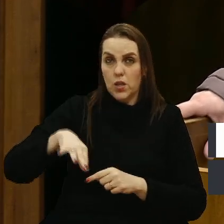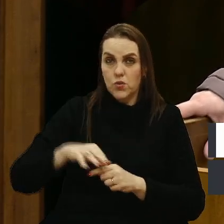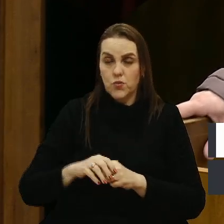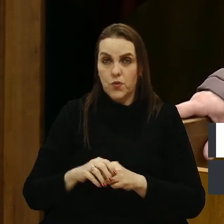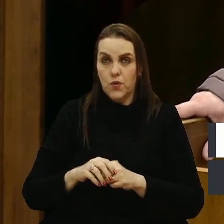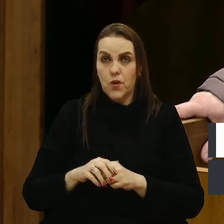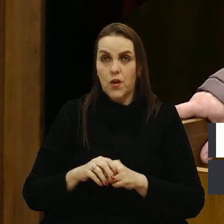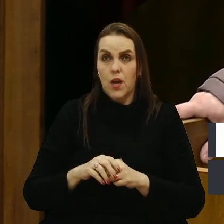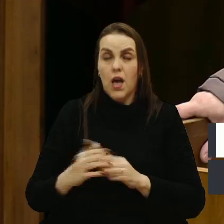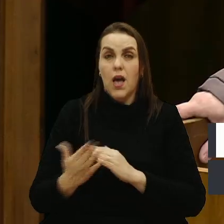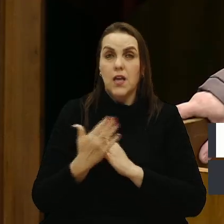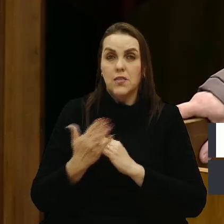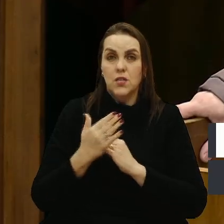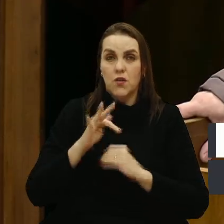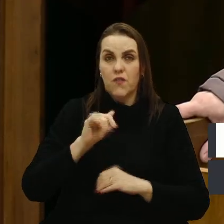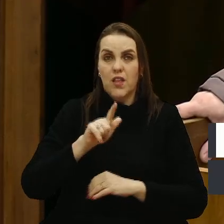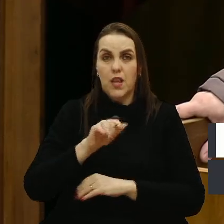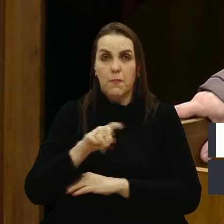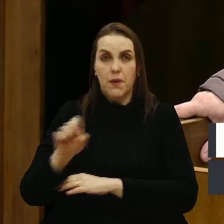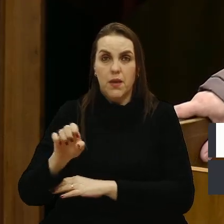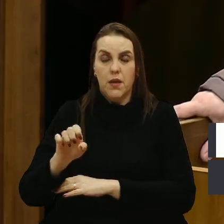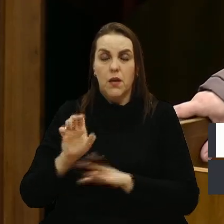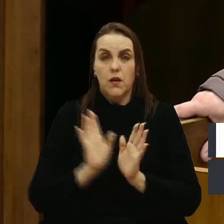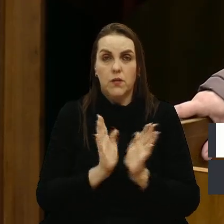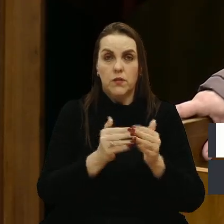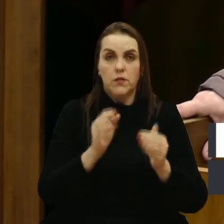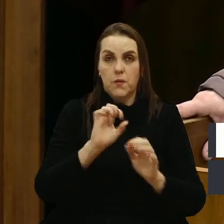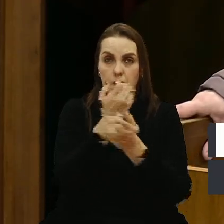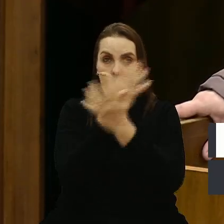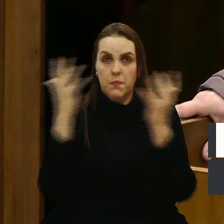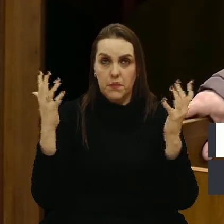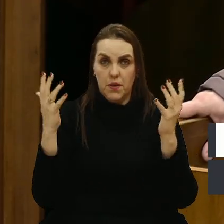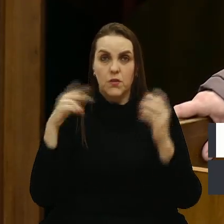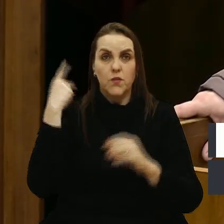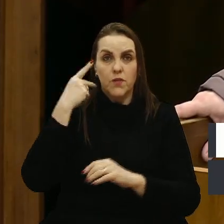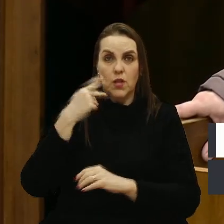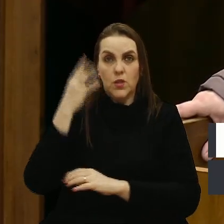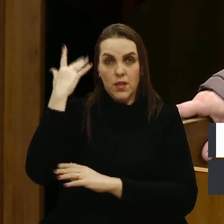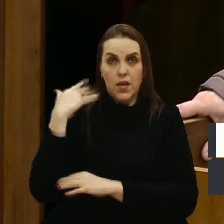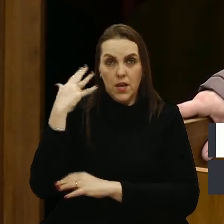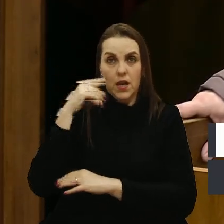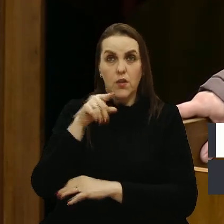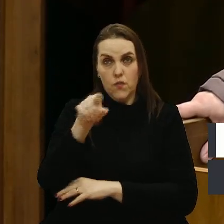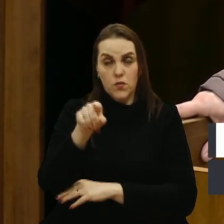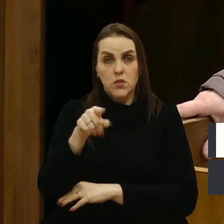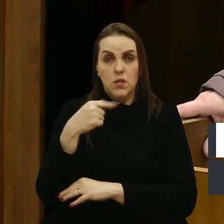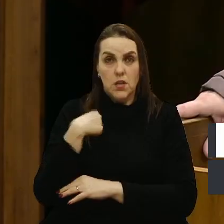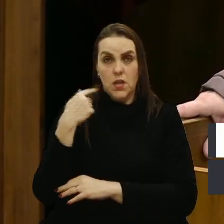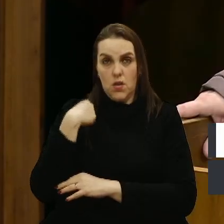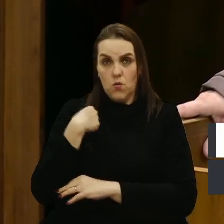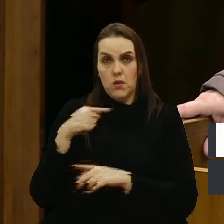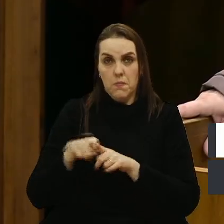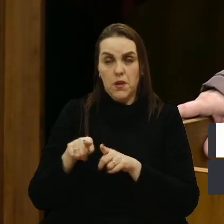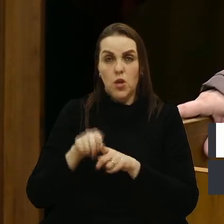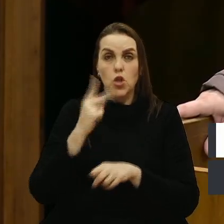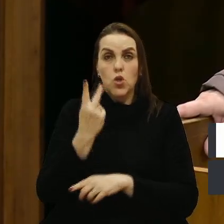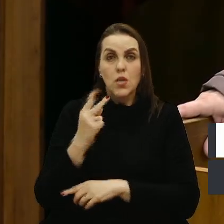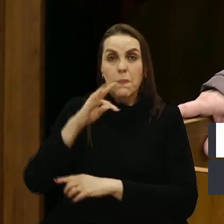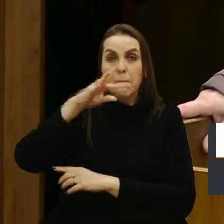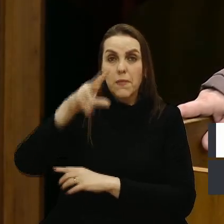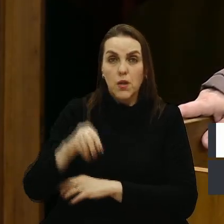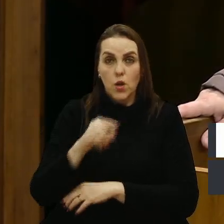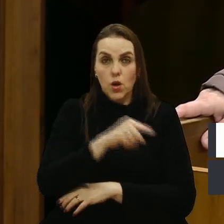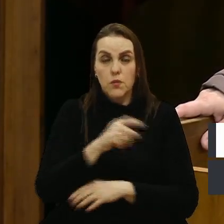Ambiente. Vereadora Daiane, nossa triagem, a senhora ouviu e eu ouvi, e o nosso aterro custa 2 milhões e 100 por mês. Levando em consideração